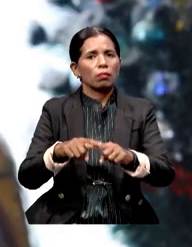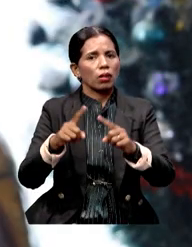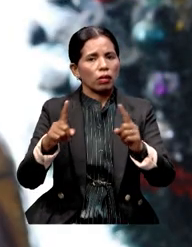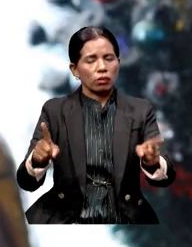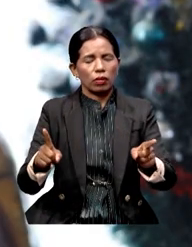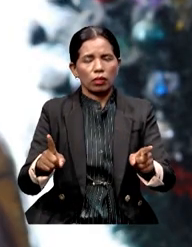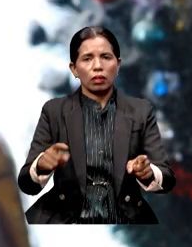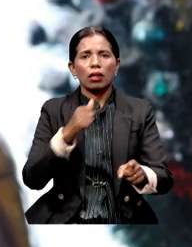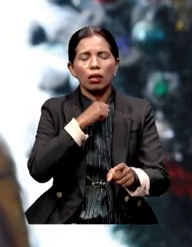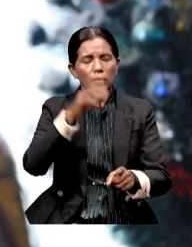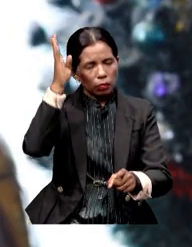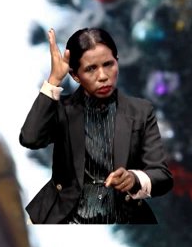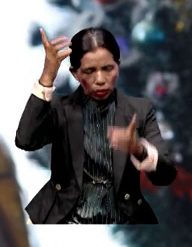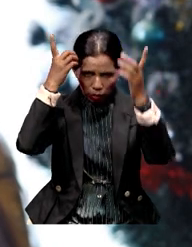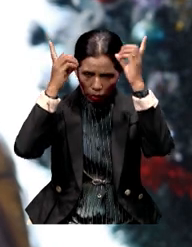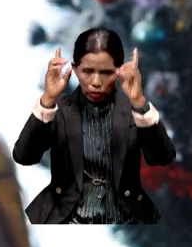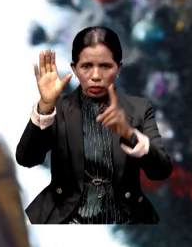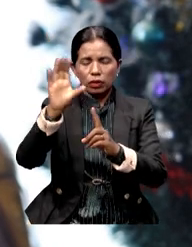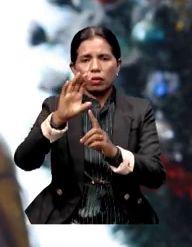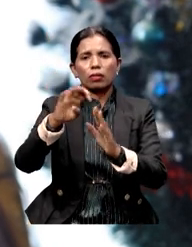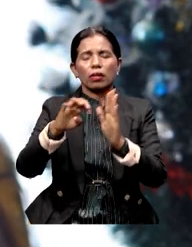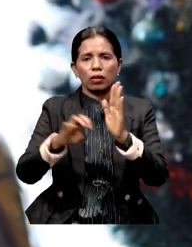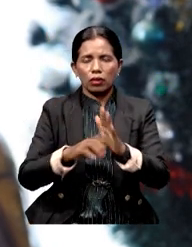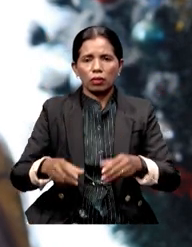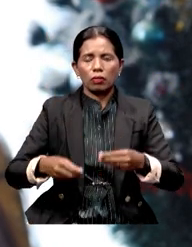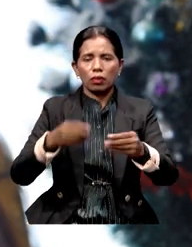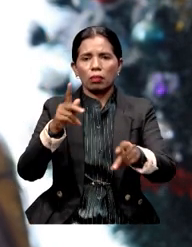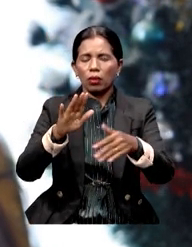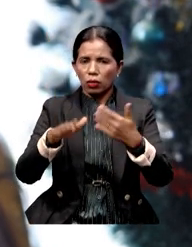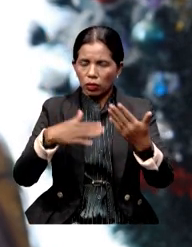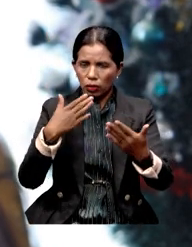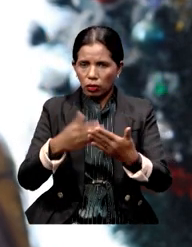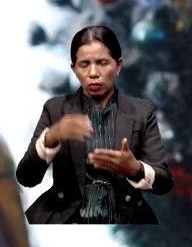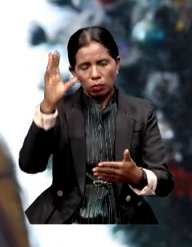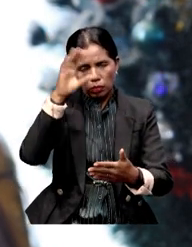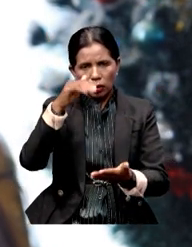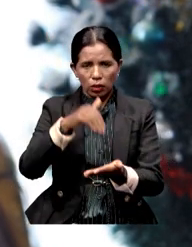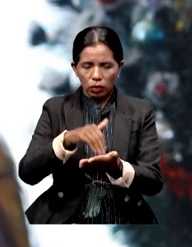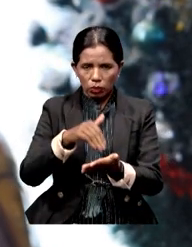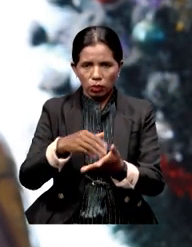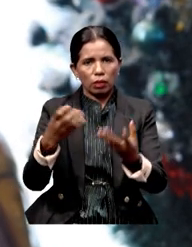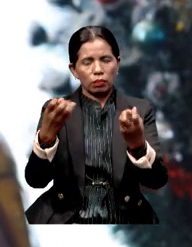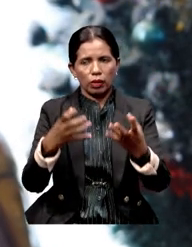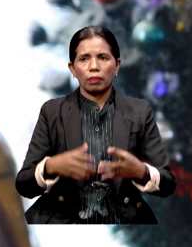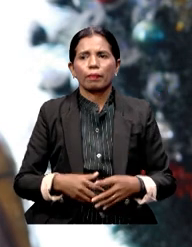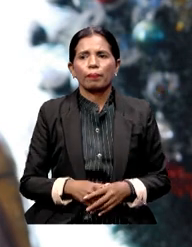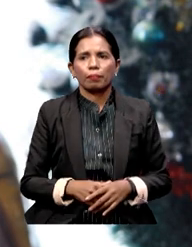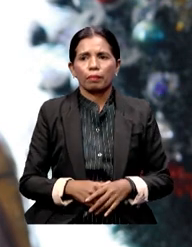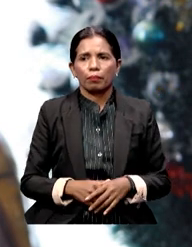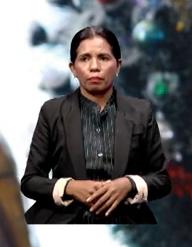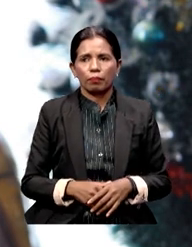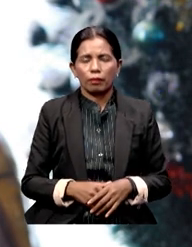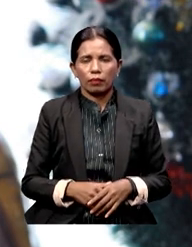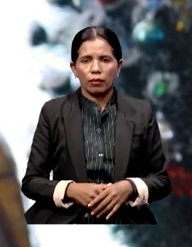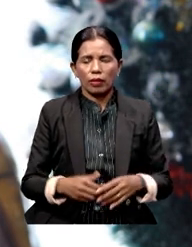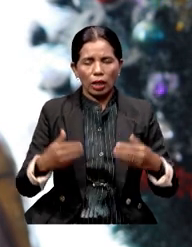Virgílio Harrecata, decisão ser festado nem fobibam ba Ema Roto a Tobuca estuda Baraclutan. E a